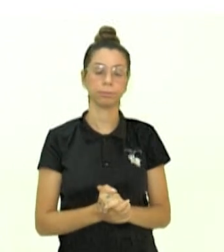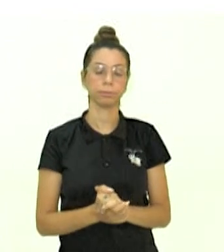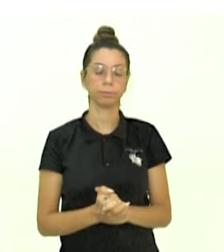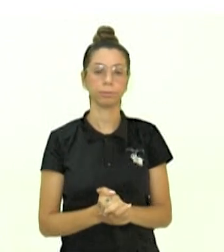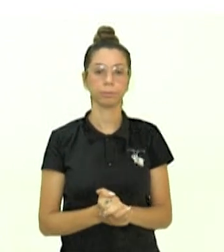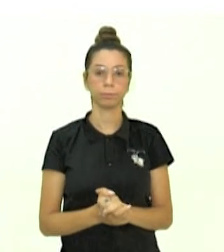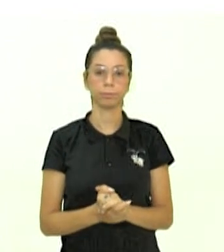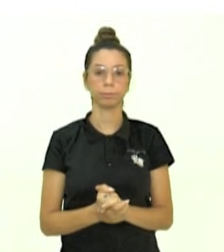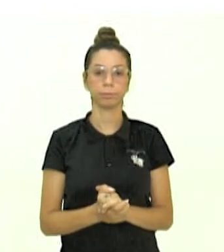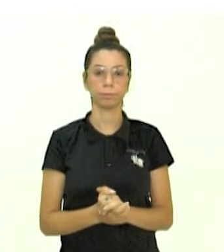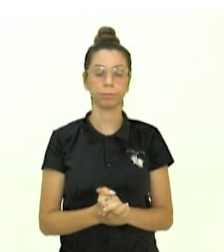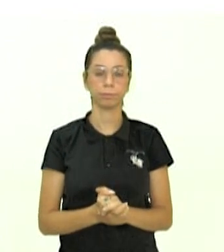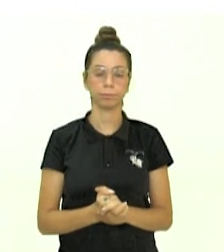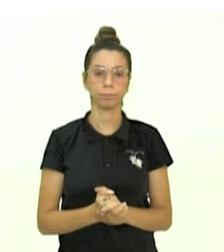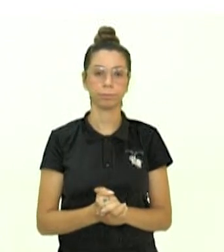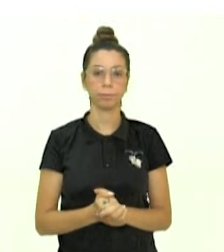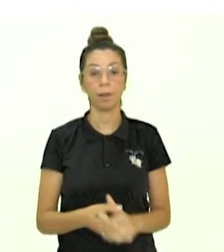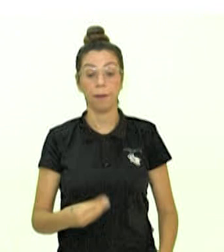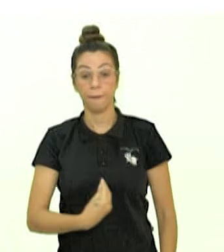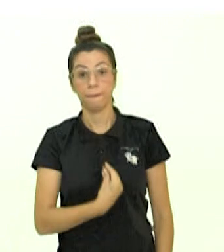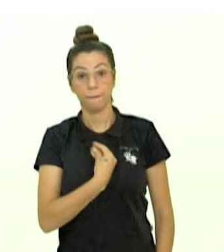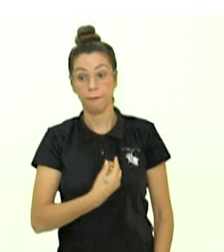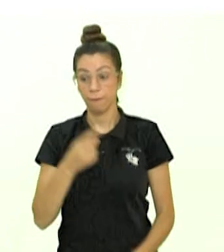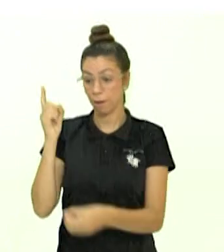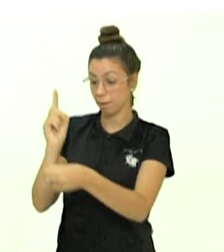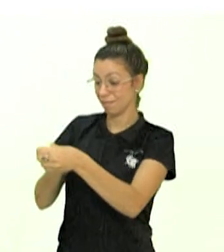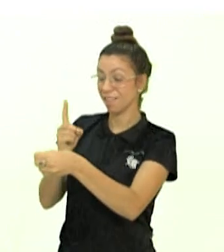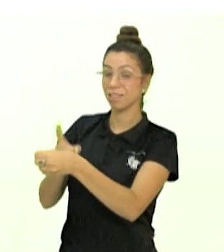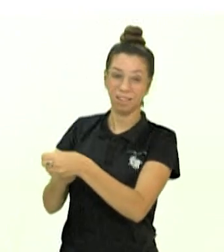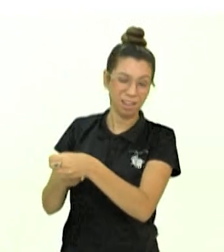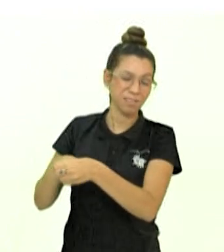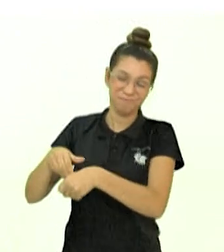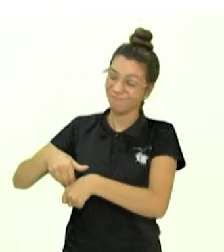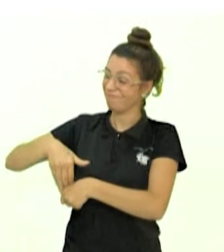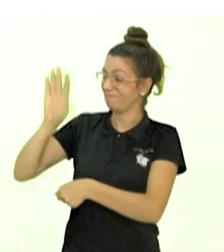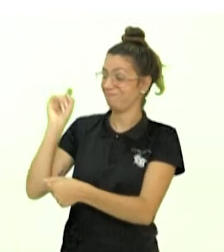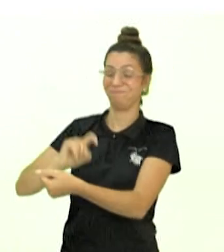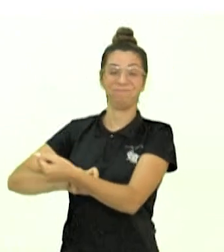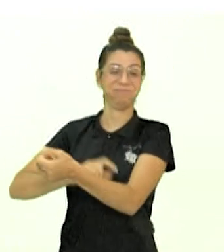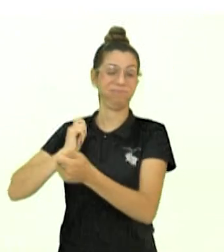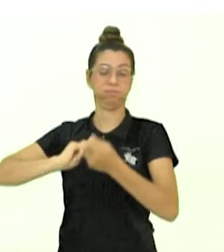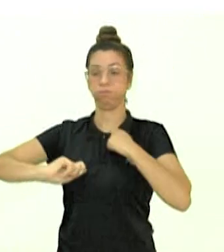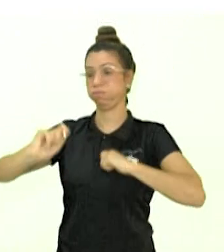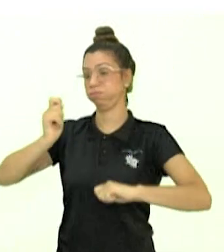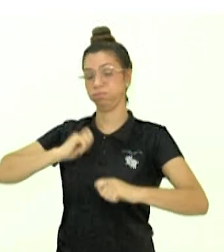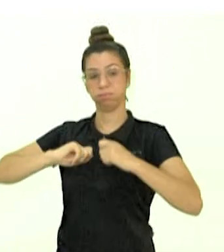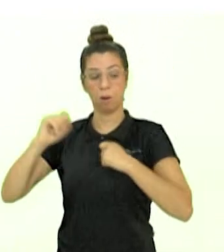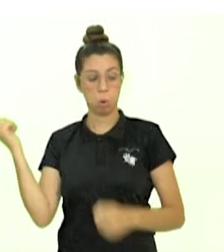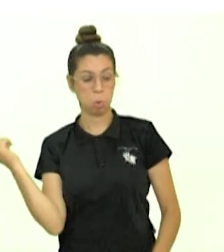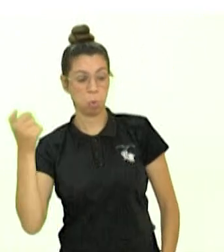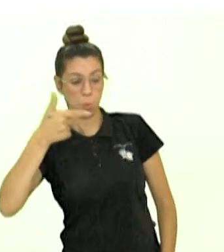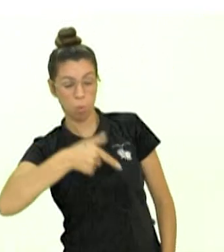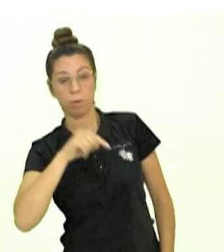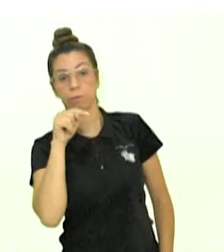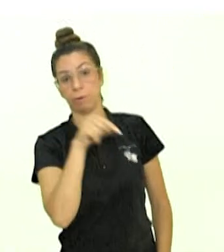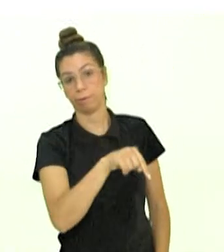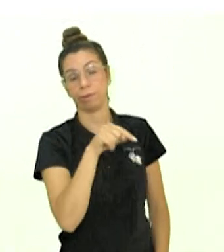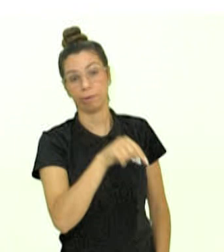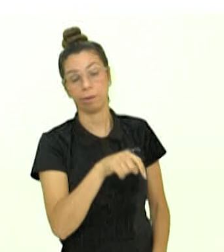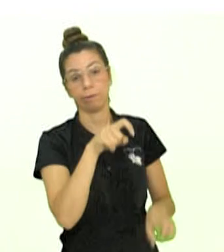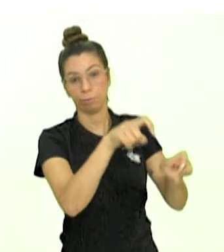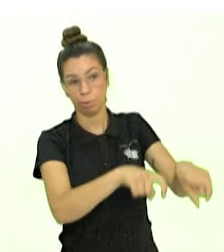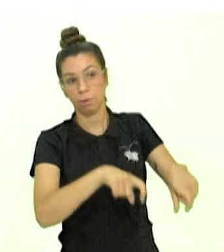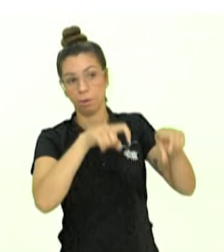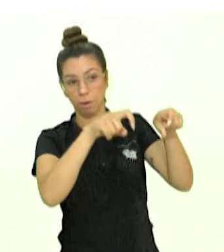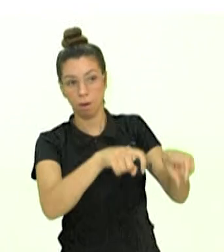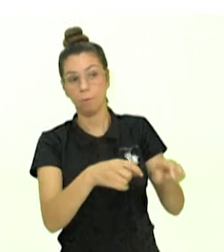country. Morar na cidade pode ser mais estressante do que morar no campo, tá? Então aqui, olha, eu botei